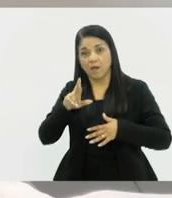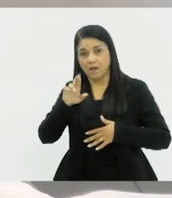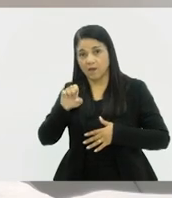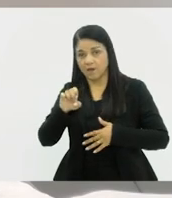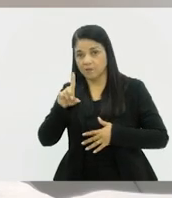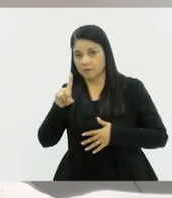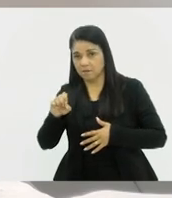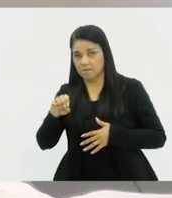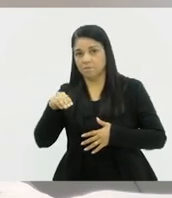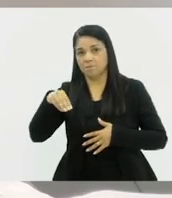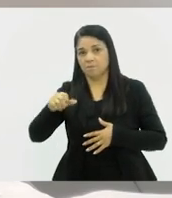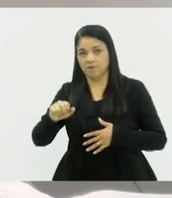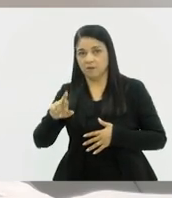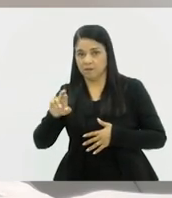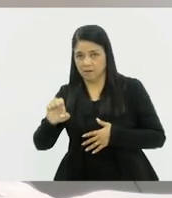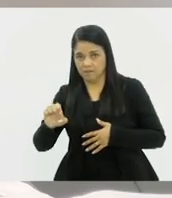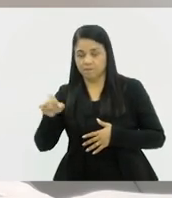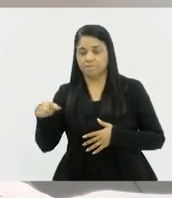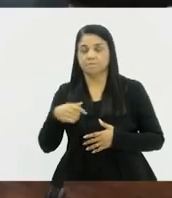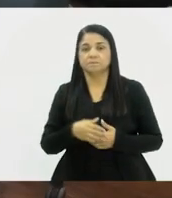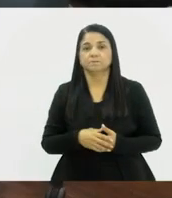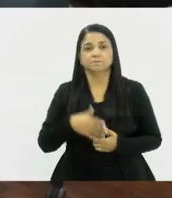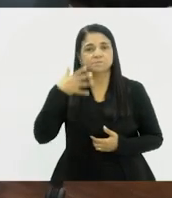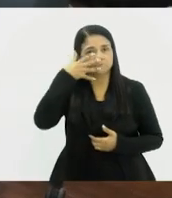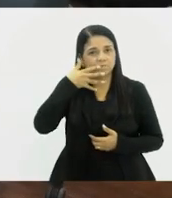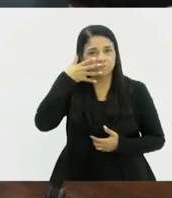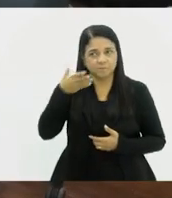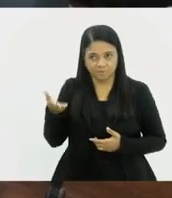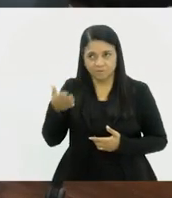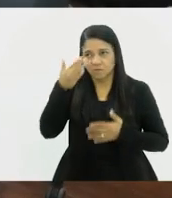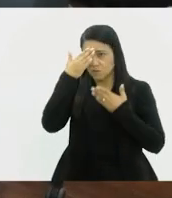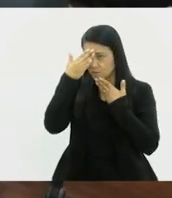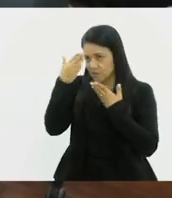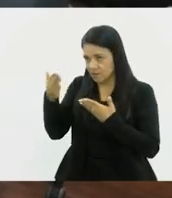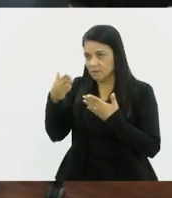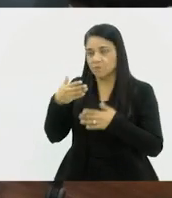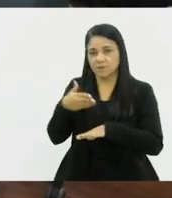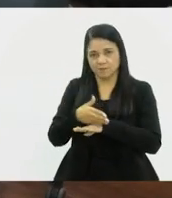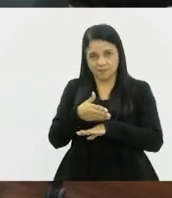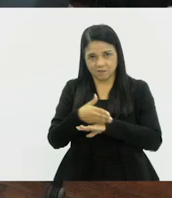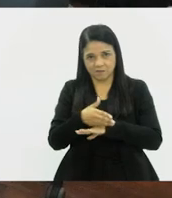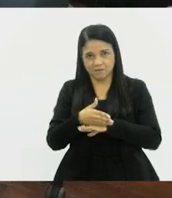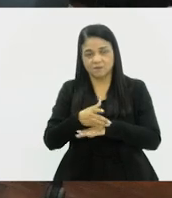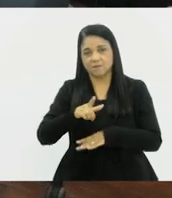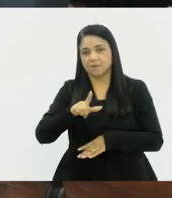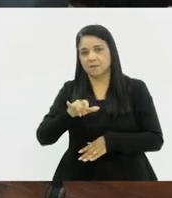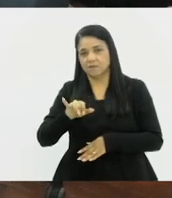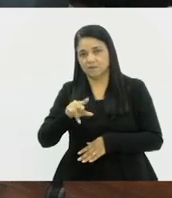gente também a mesmo tempo Obrigado aqui pela presença